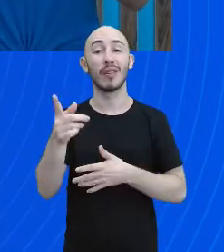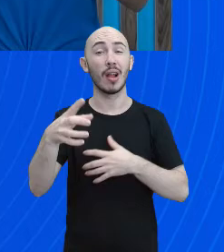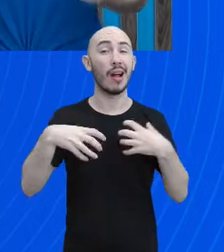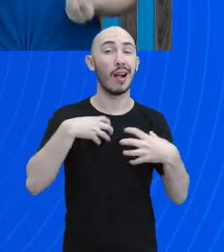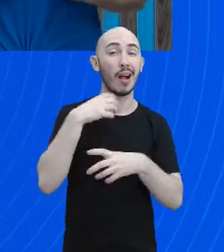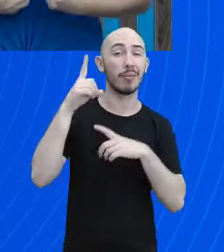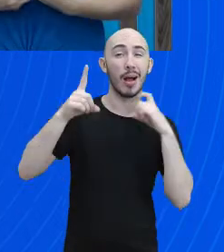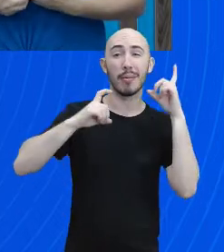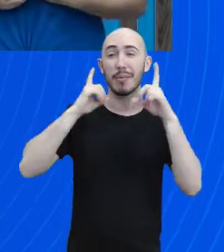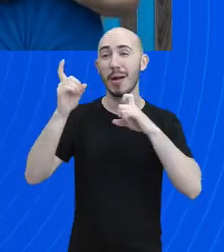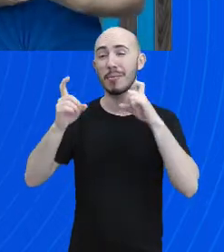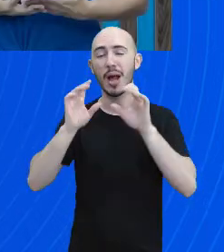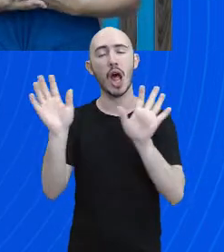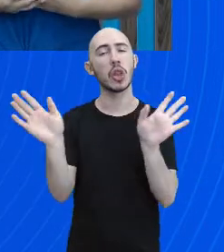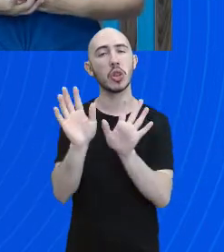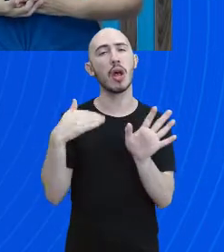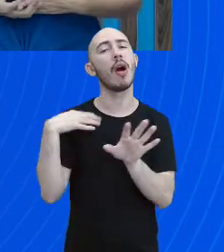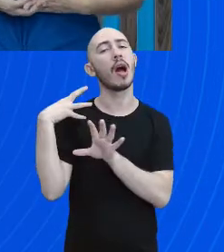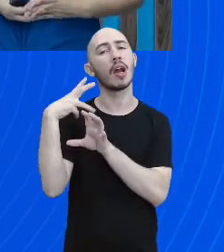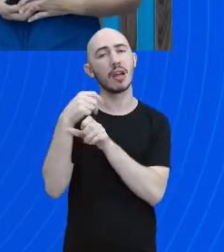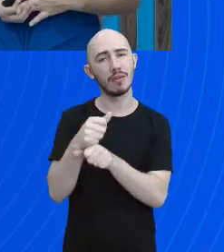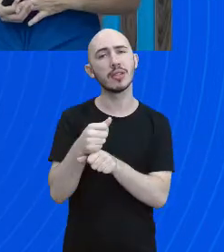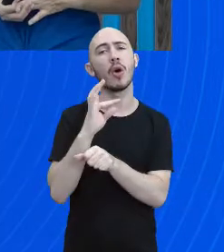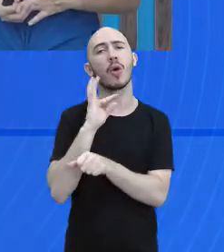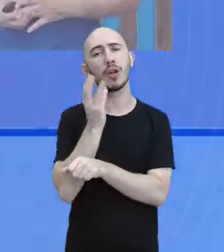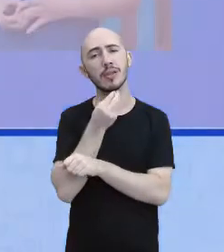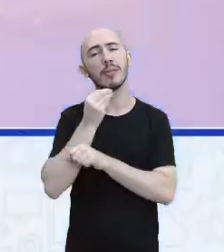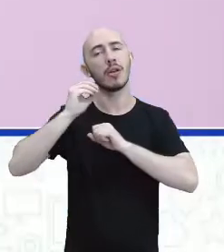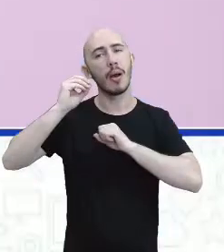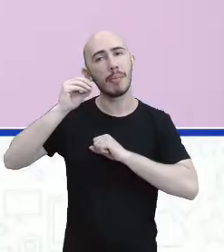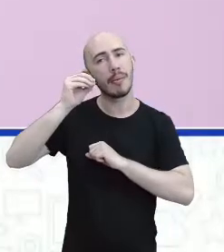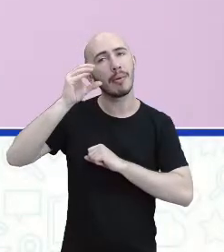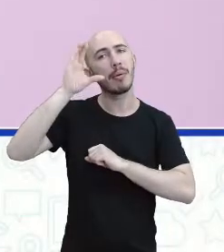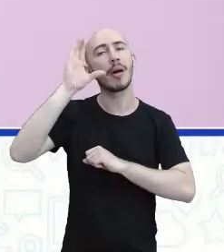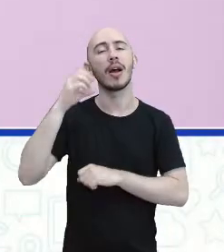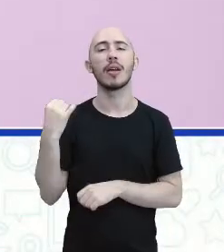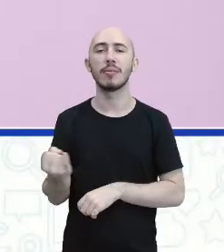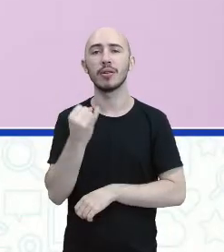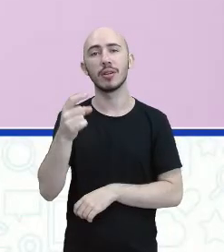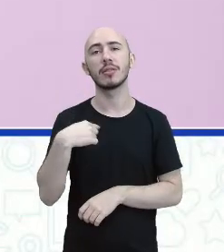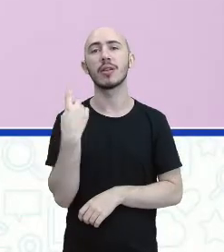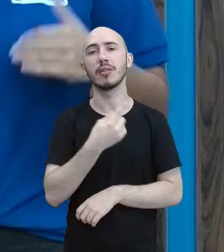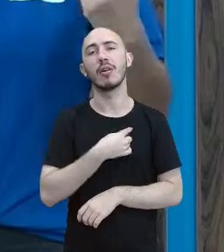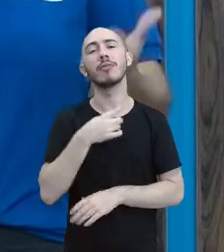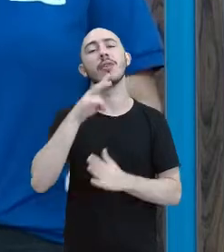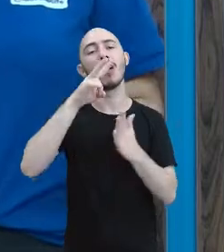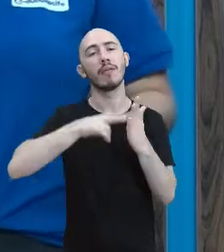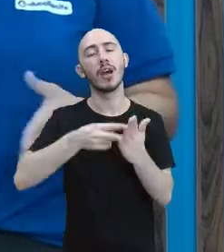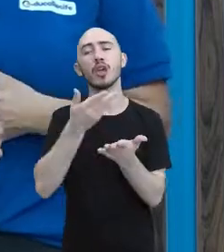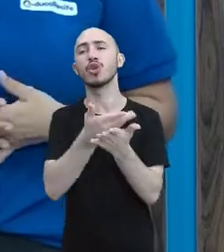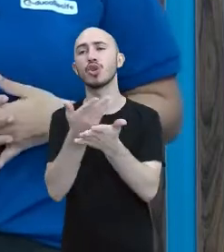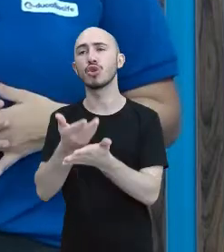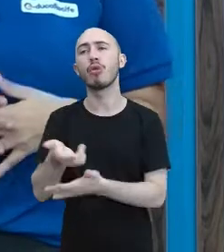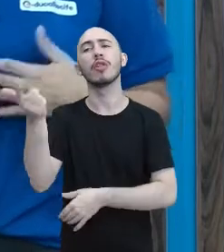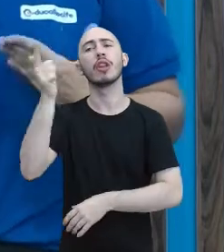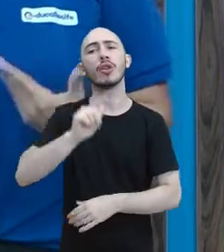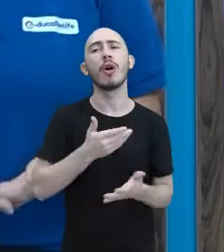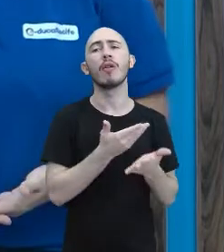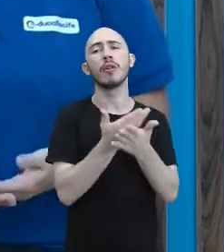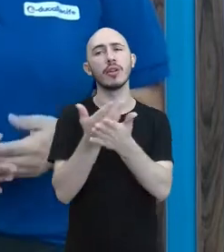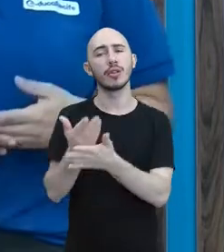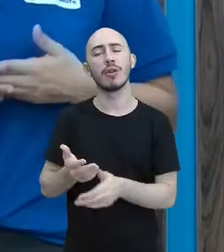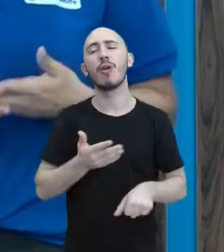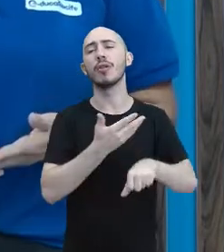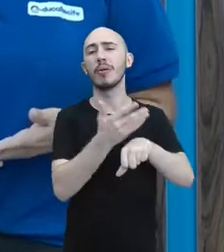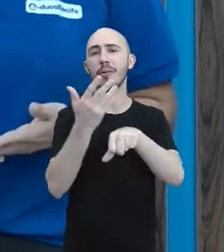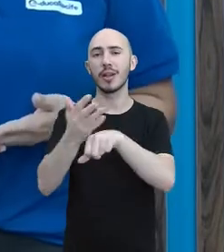porque a revisão faz parte da produção de conhecimento. É importante que a gente veja, reveja e